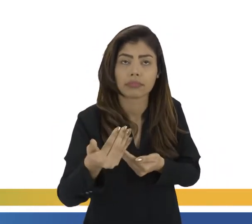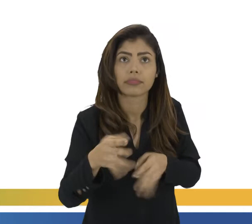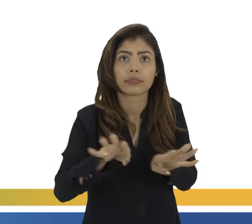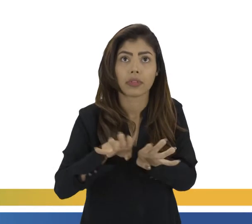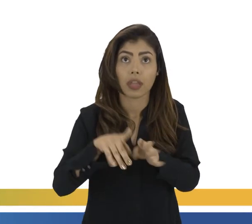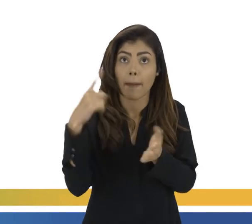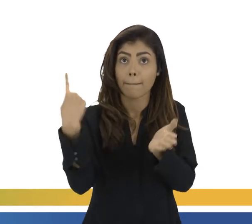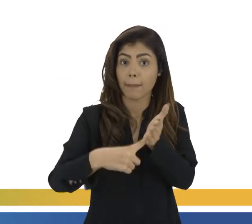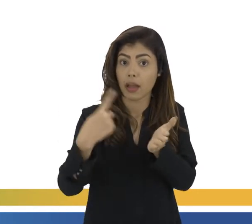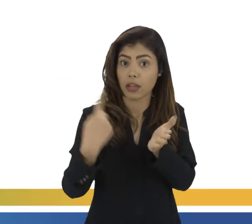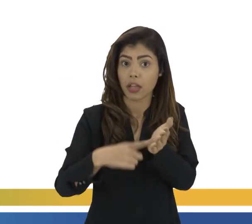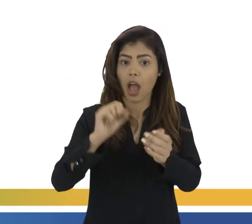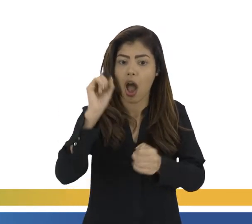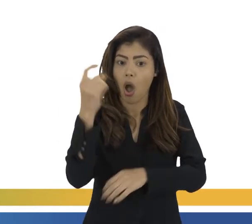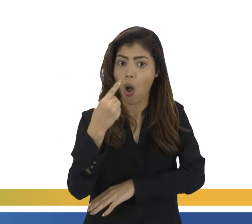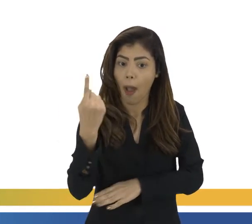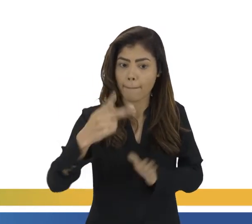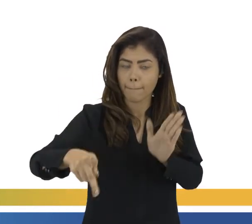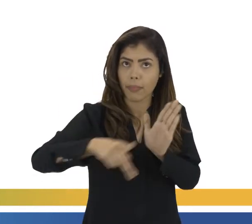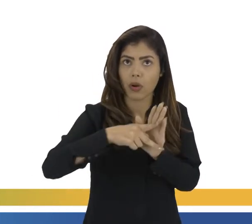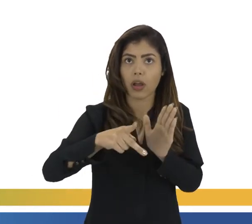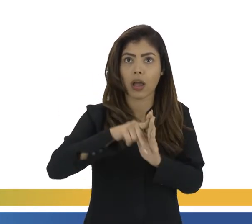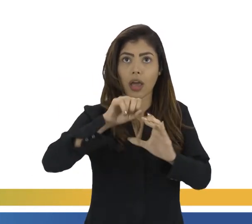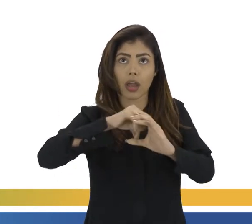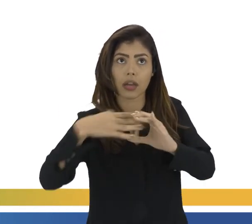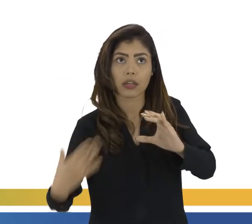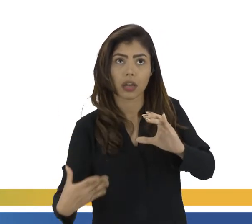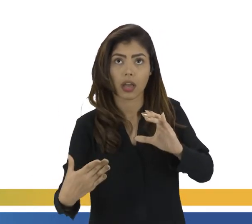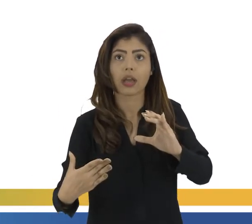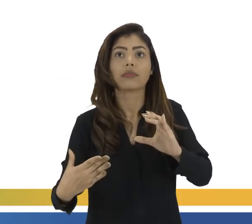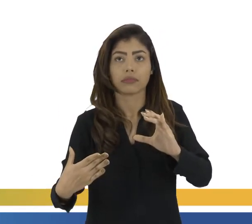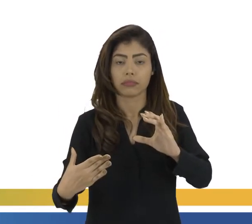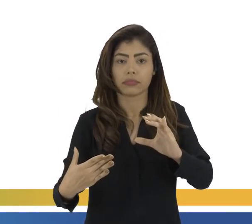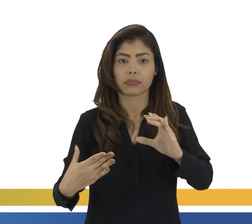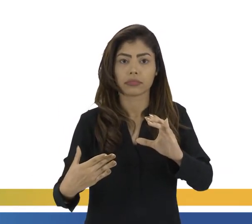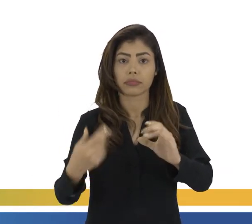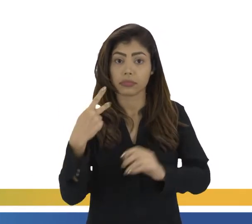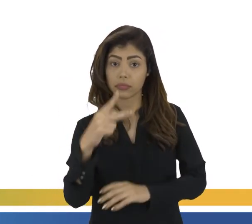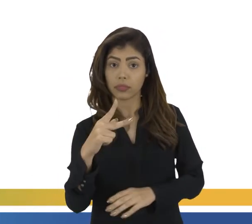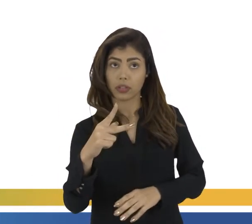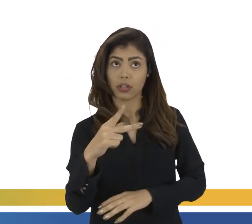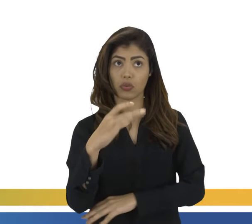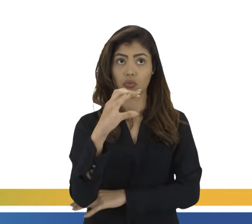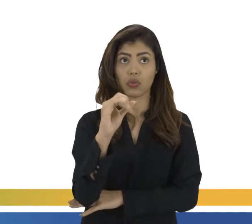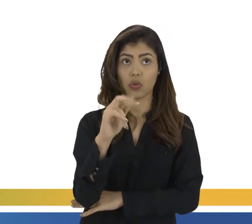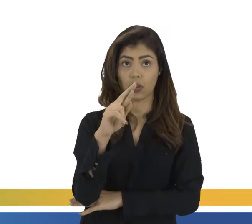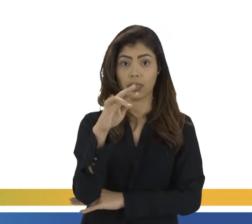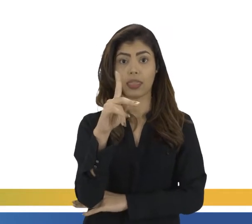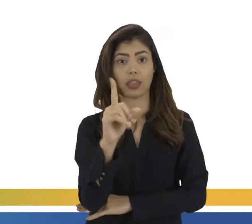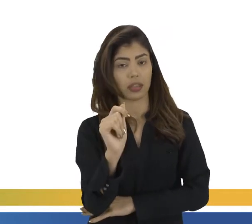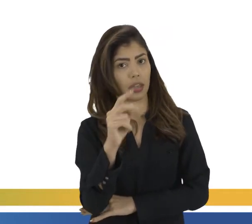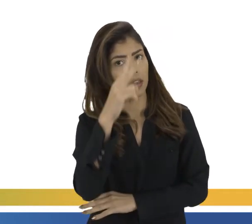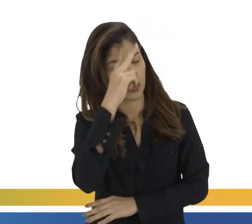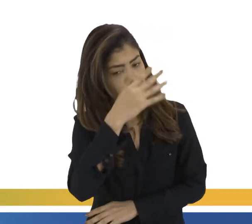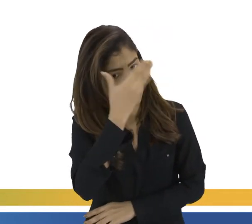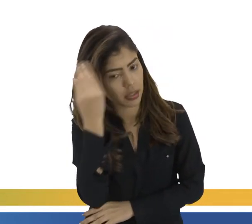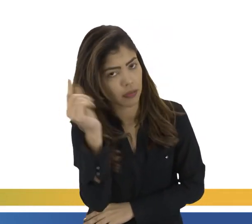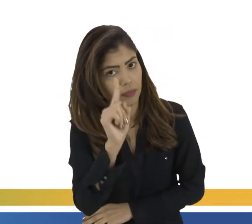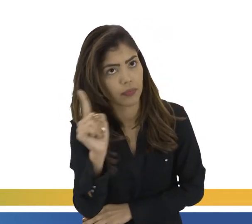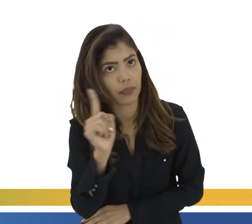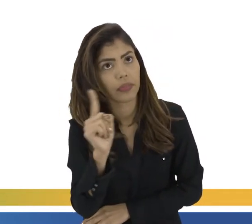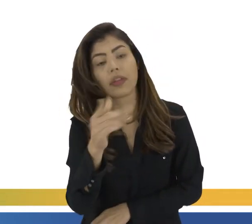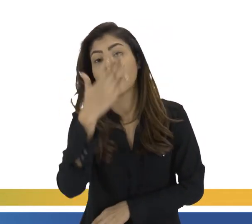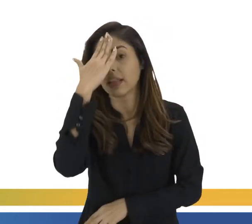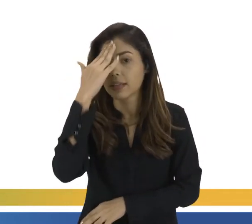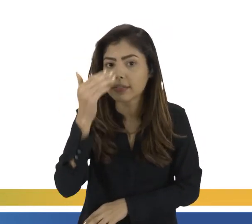e marque a única que mostra uma característica exclusiva dos cordados. Gente, só para a gente não esquecer.